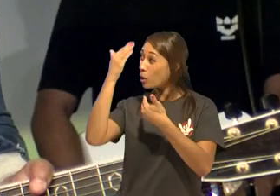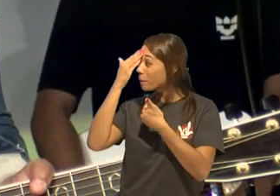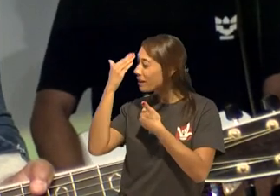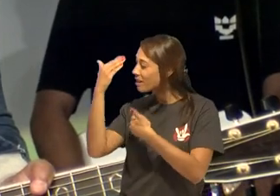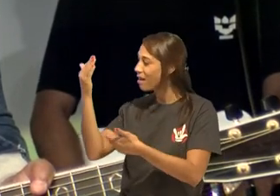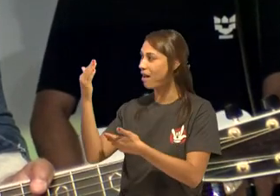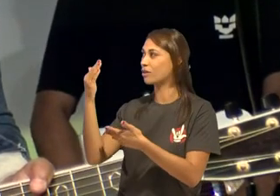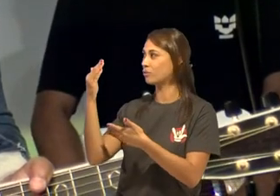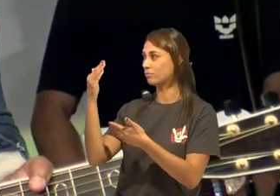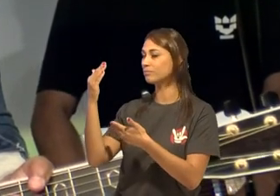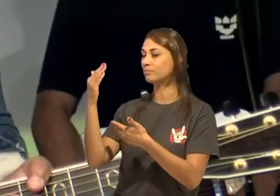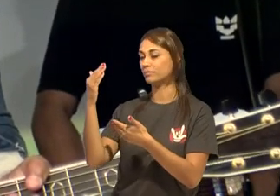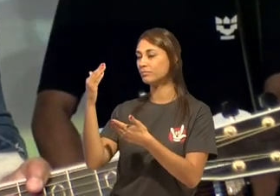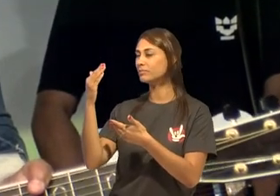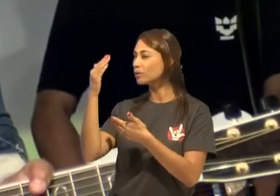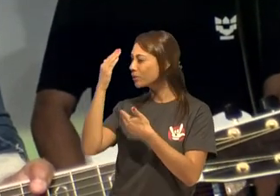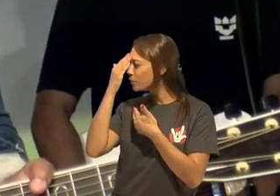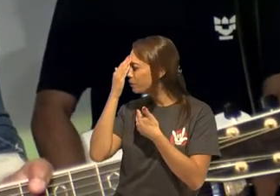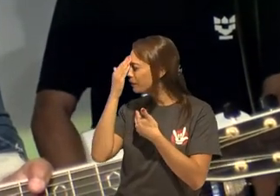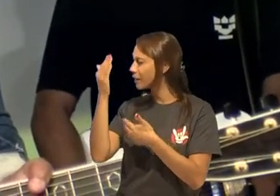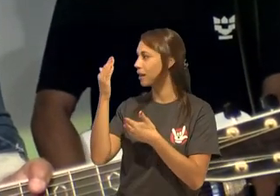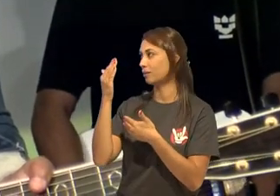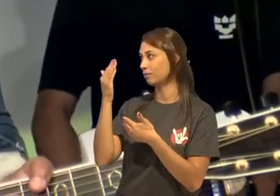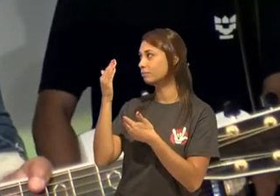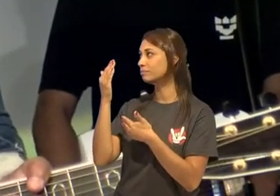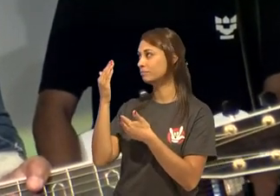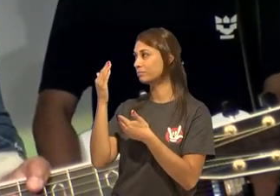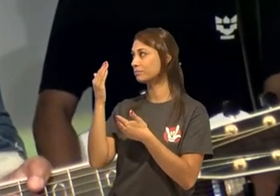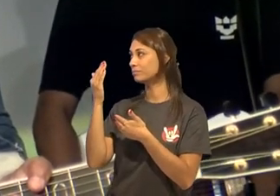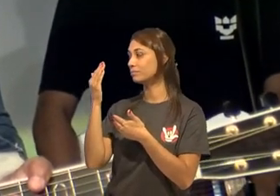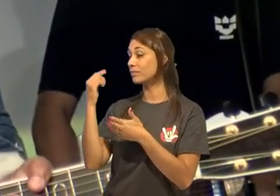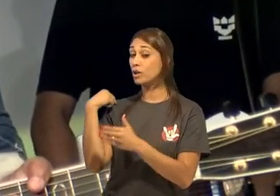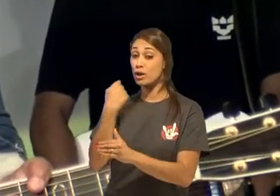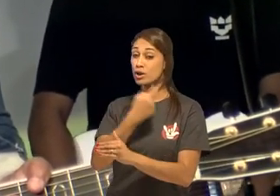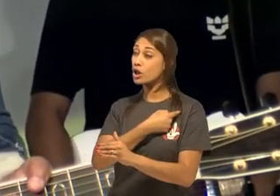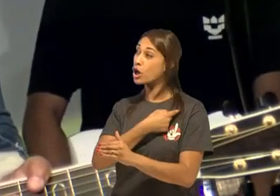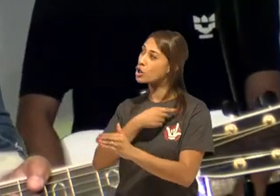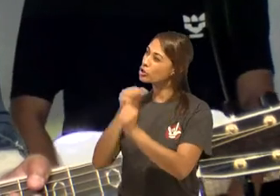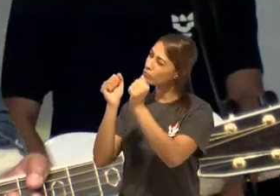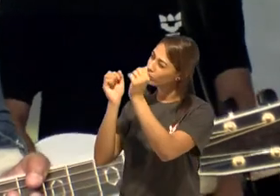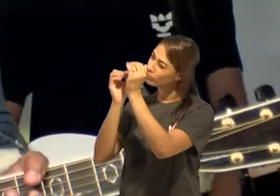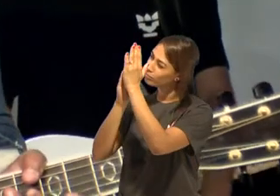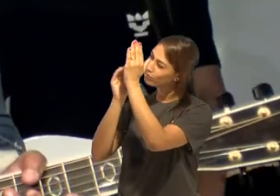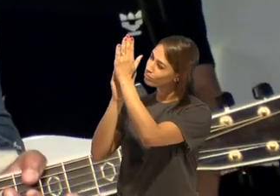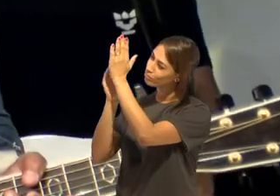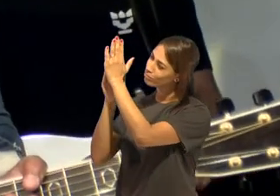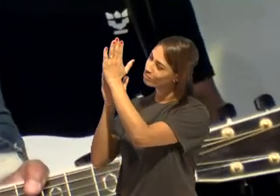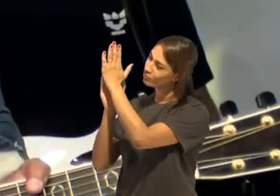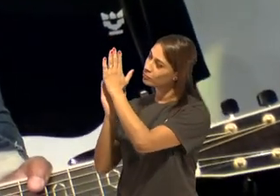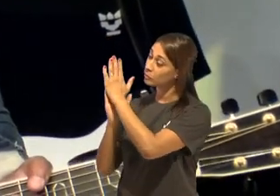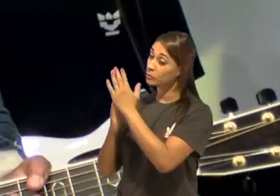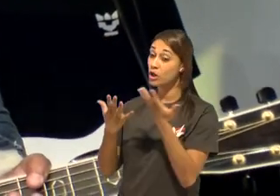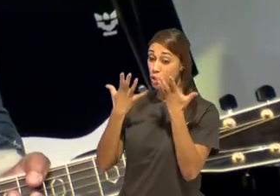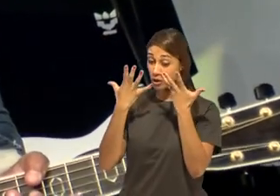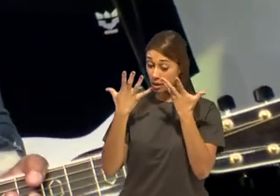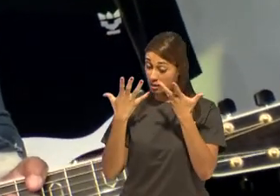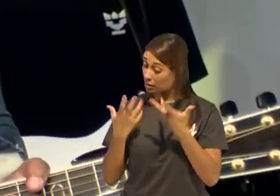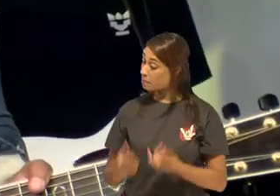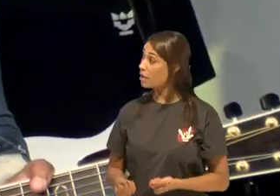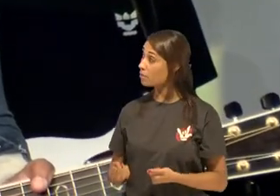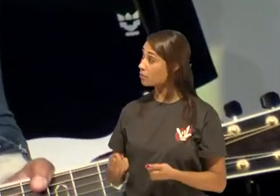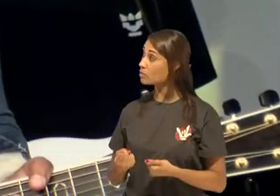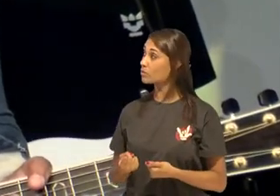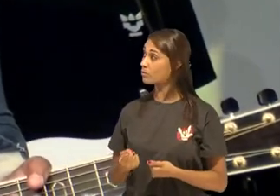isso. Muito obrigado por isso. Nós te louvamos. Te recebemos nesses dias no nosso